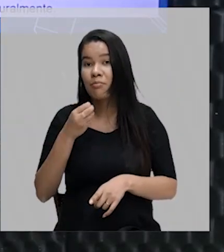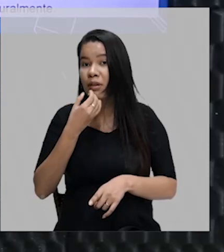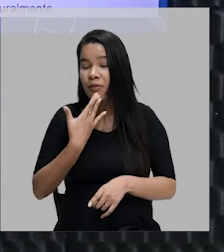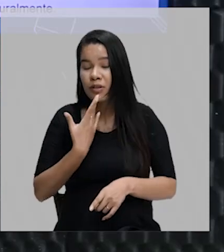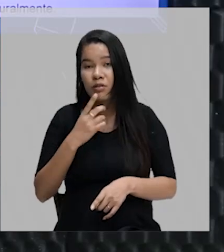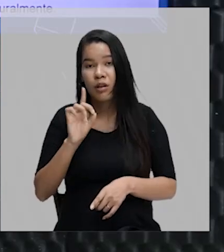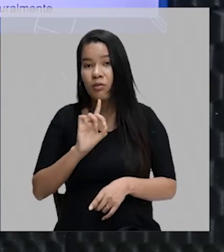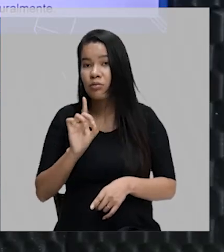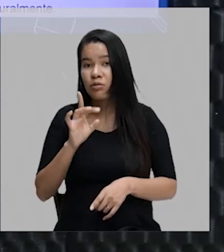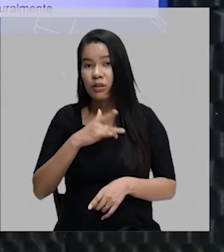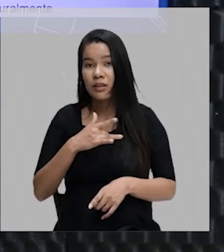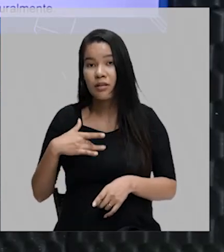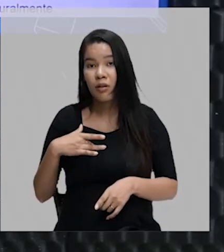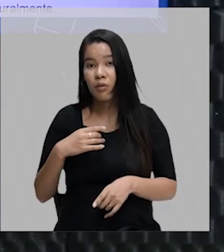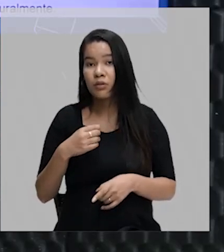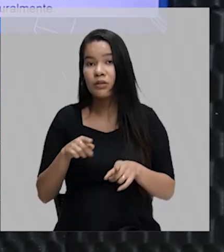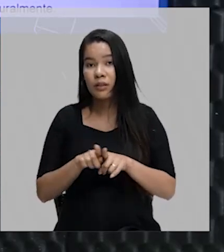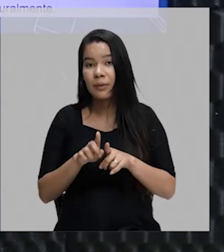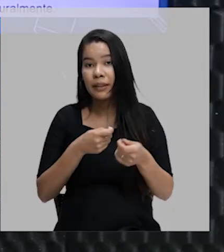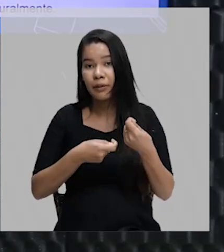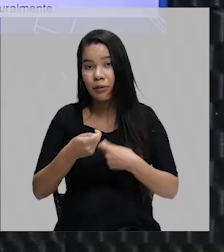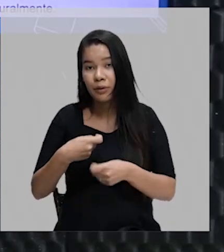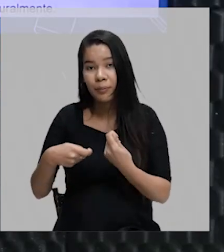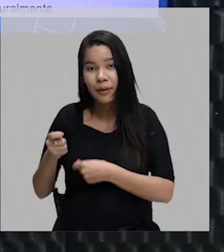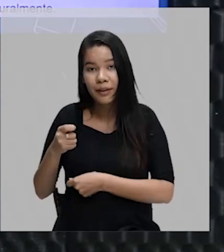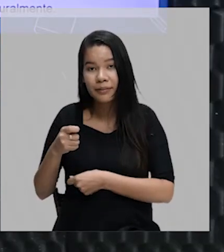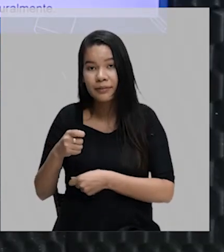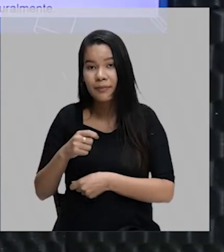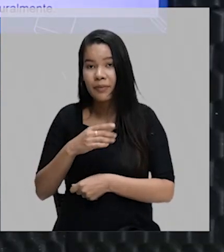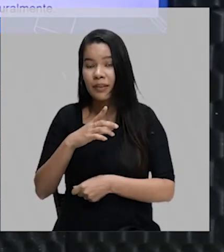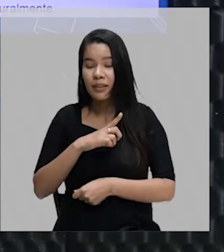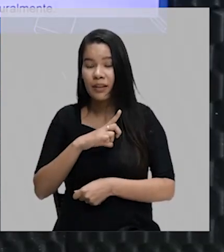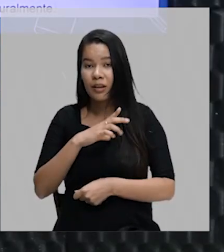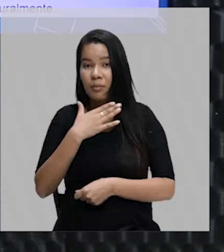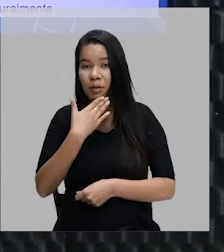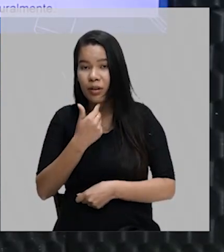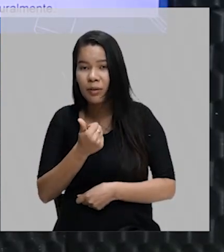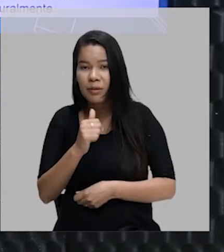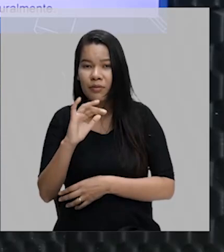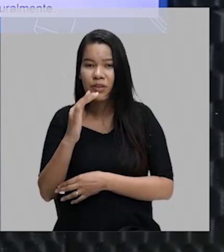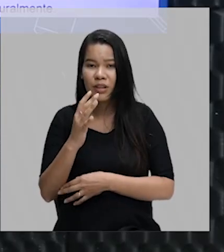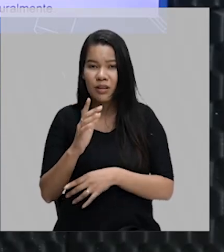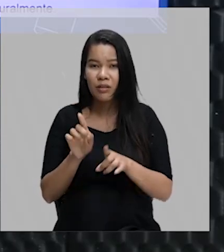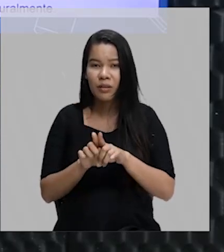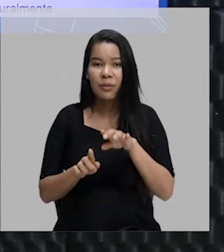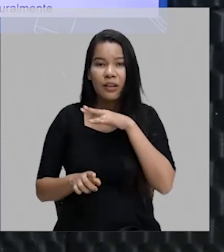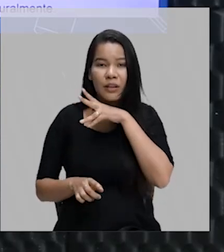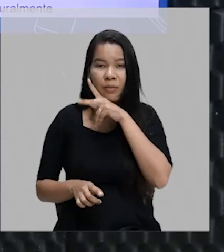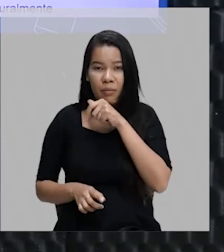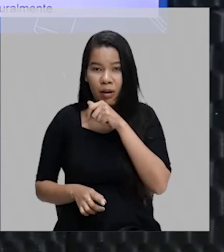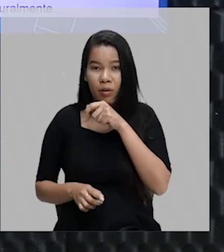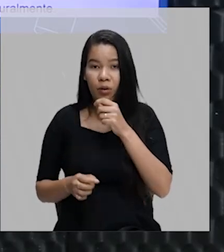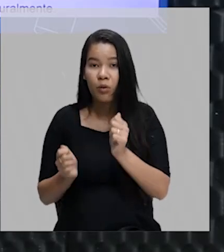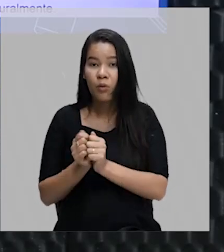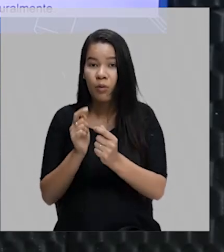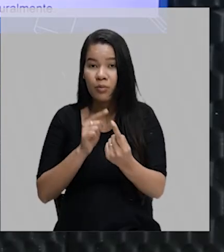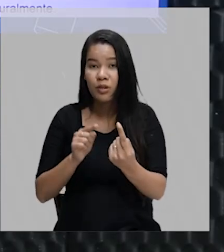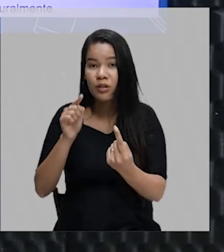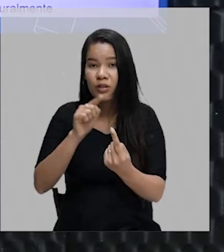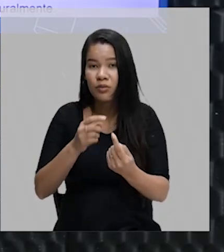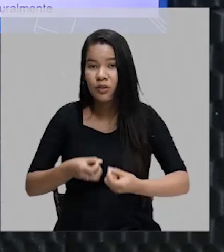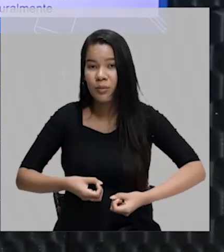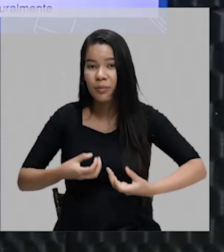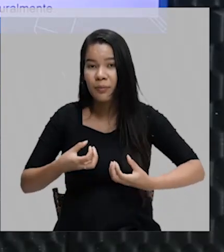animal, melhoramento vegetal, tudo com o objetivo de aumentar a produtividade, tanto da lavoura quanto, por